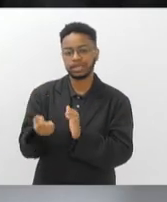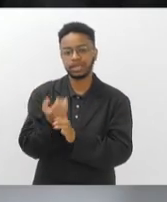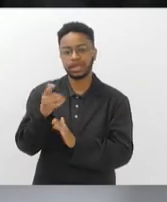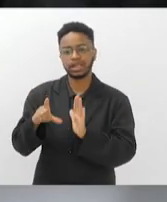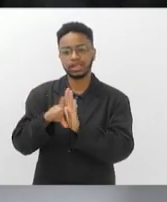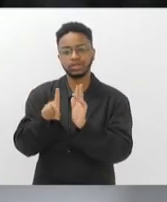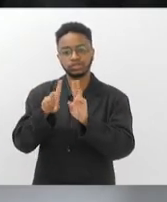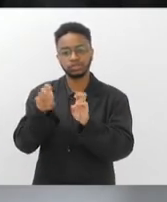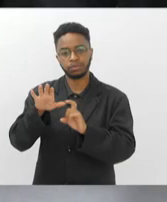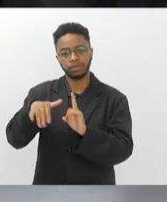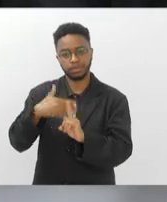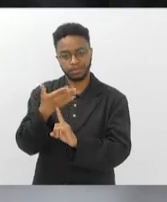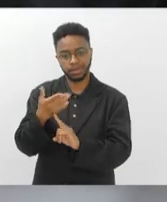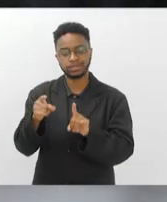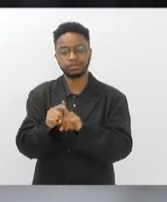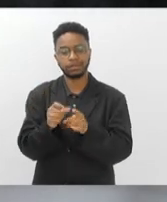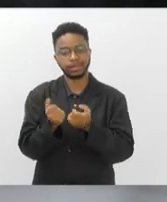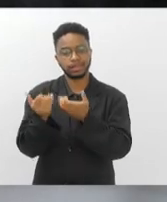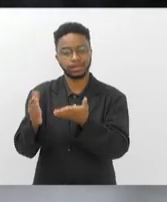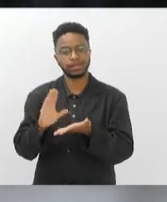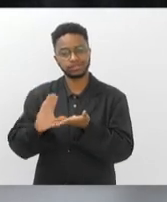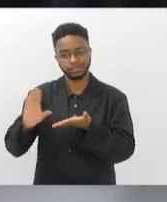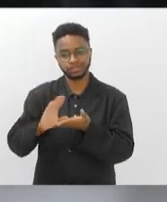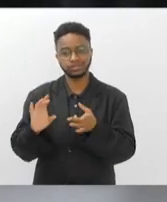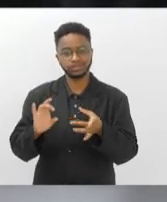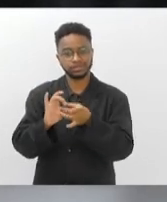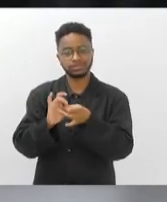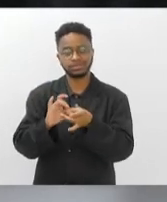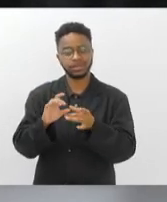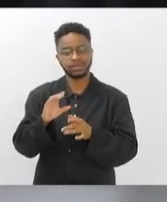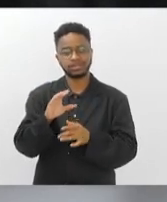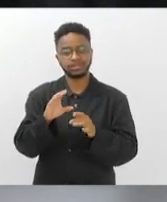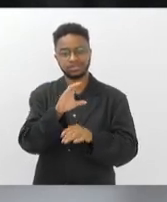o recurso necessário para isso, o aval da CCJ.